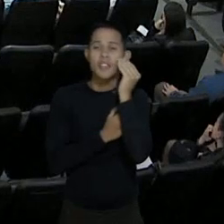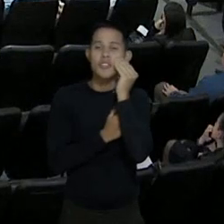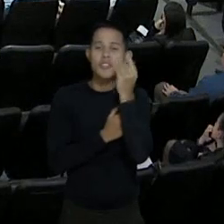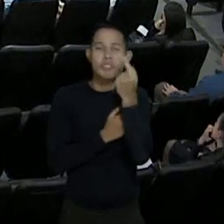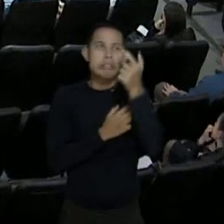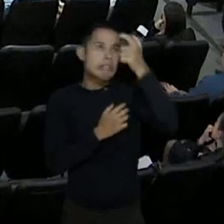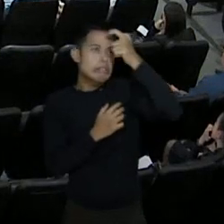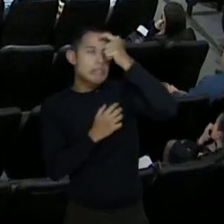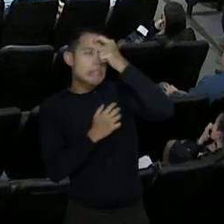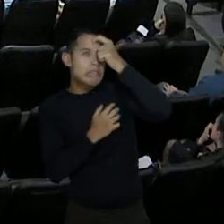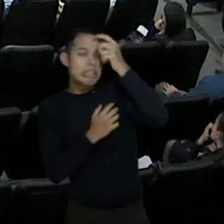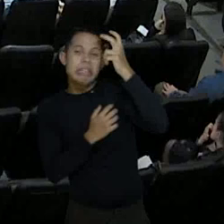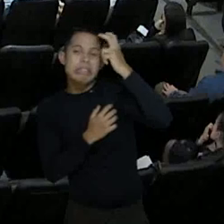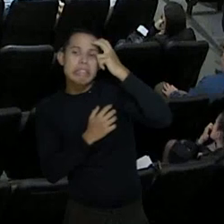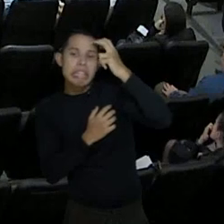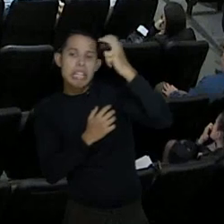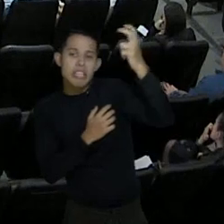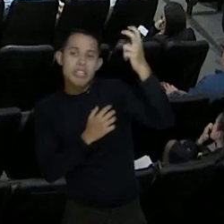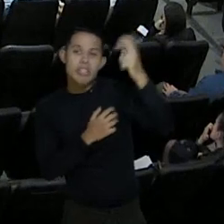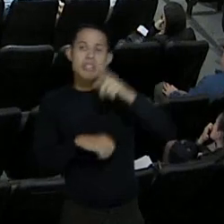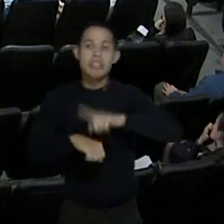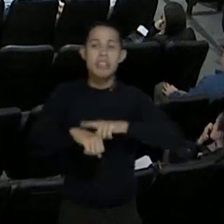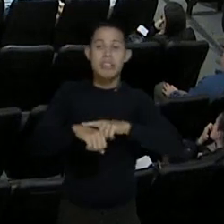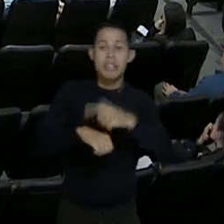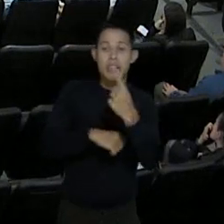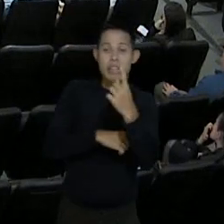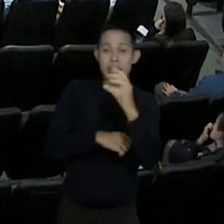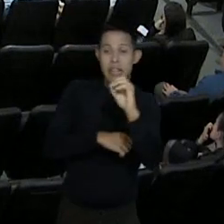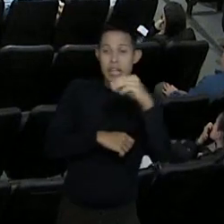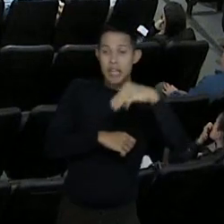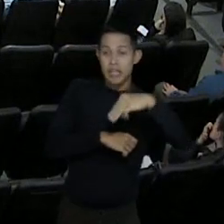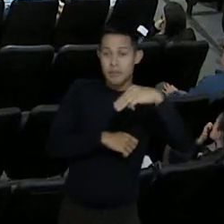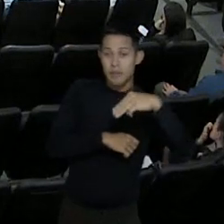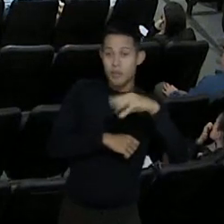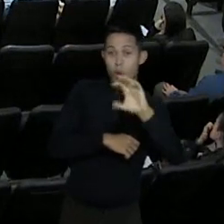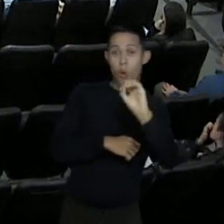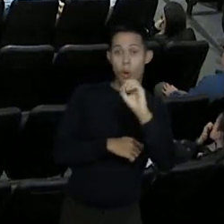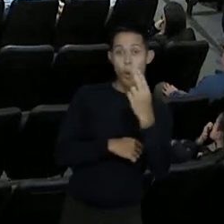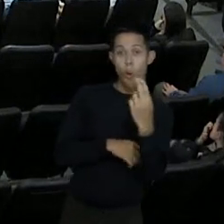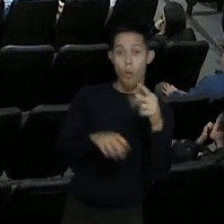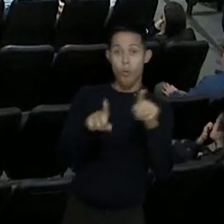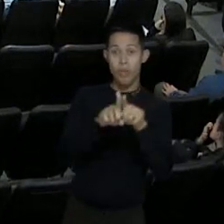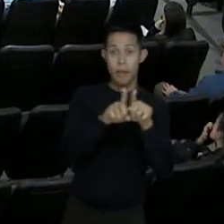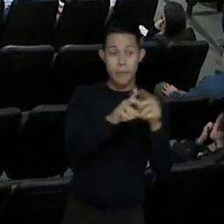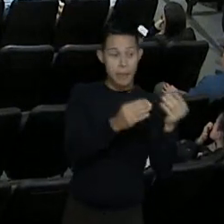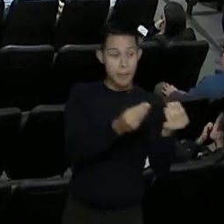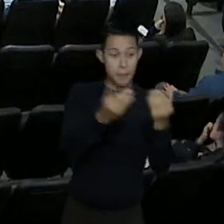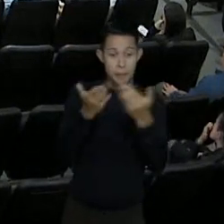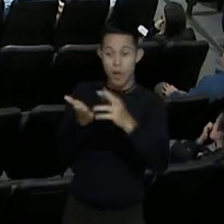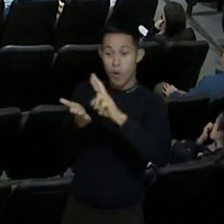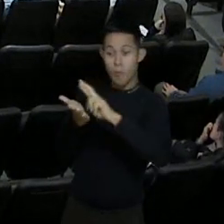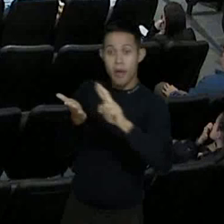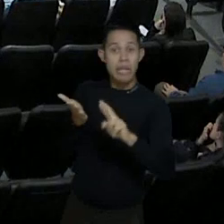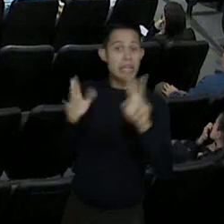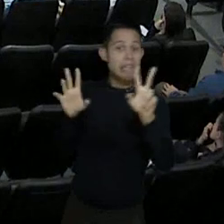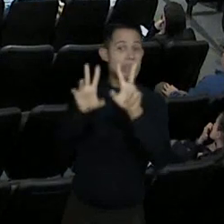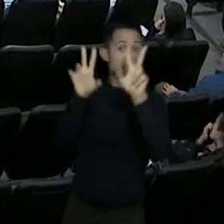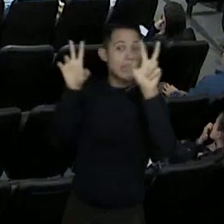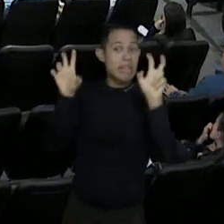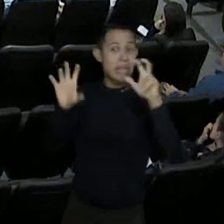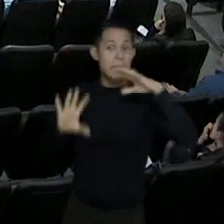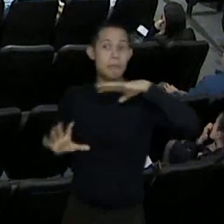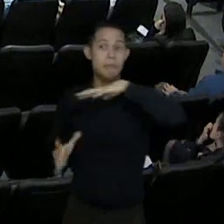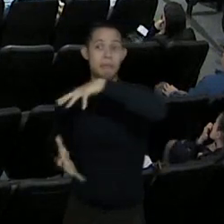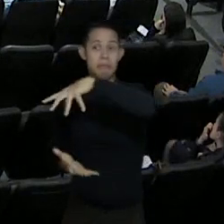10 minutos eu não tenho que mandar uma redação falando sobre a situação do aquecimento global eu não